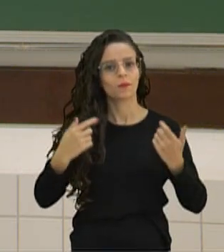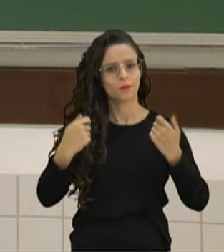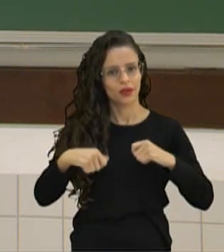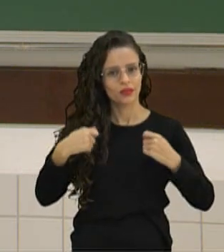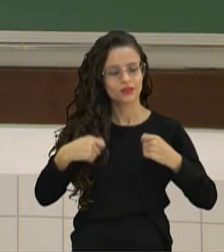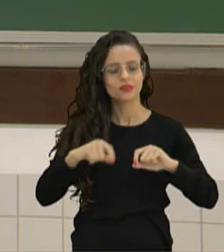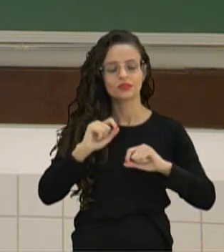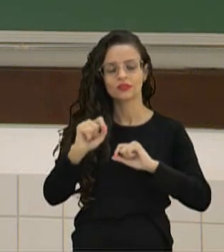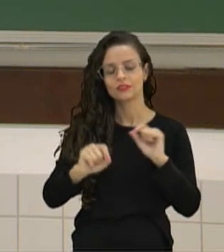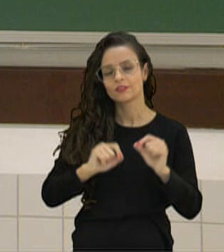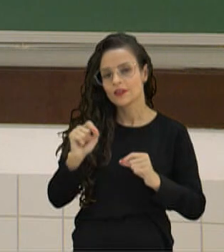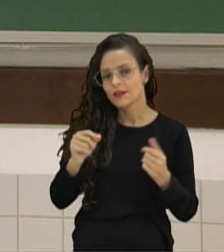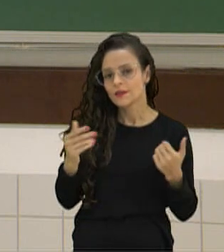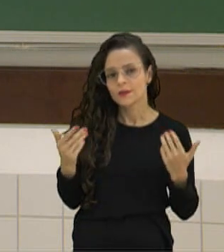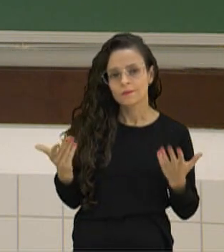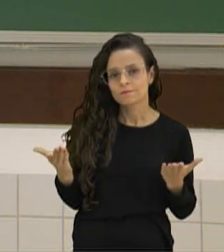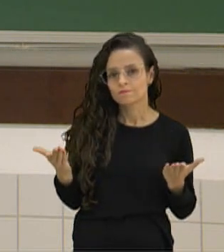precise